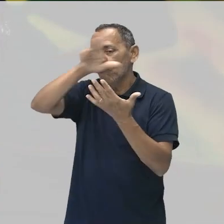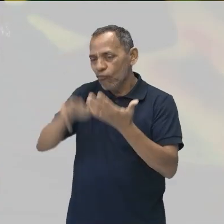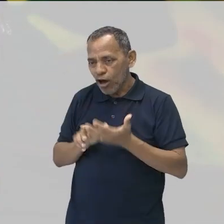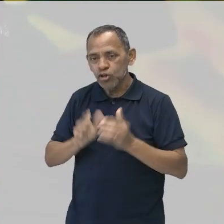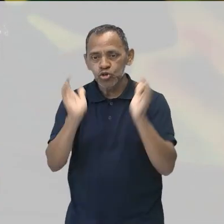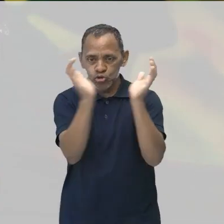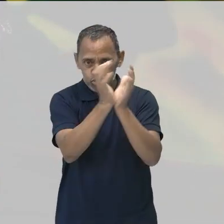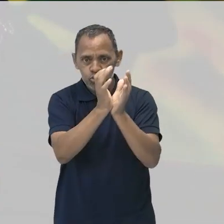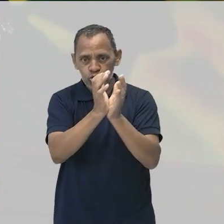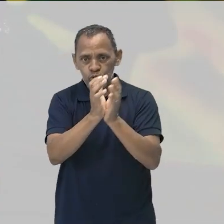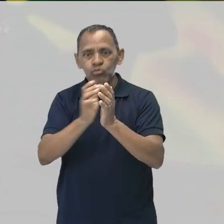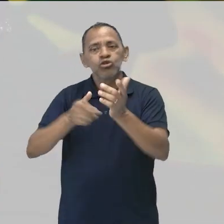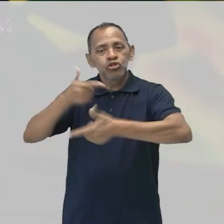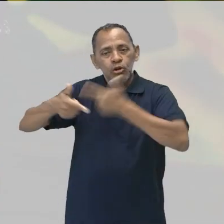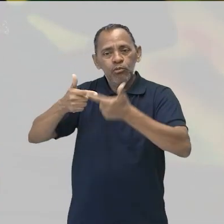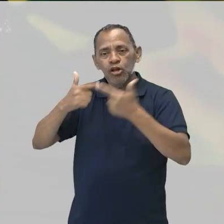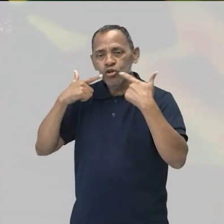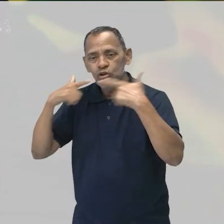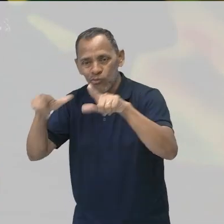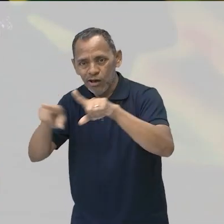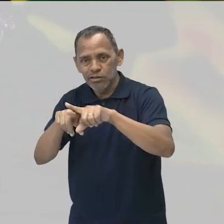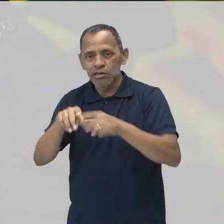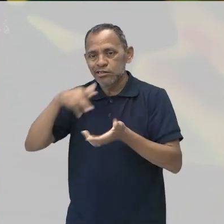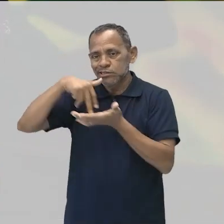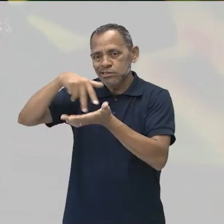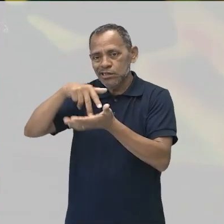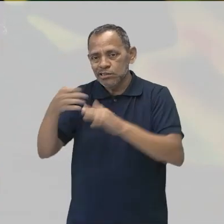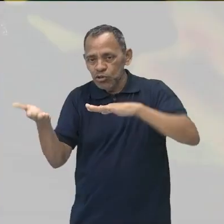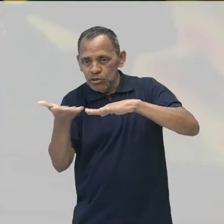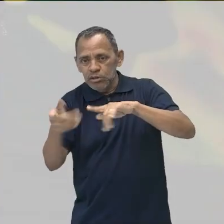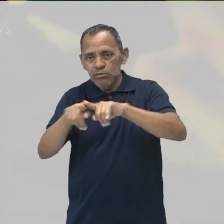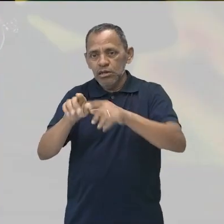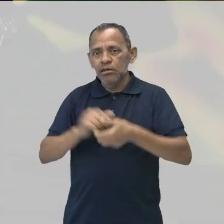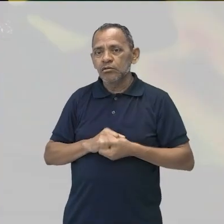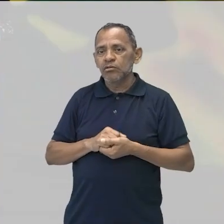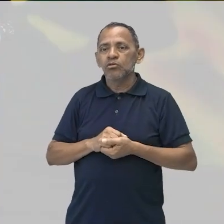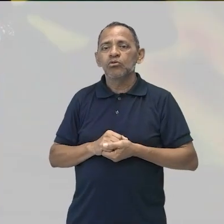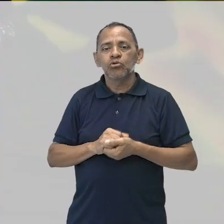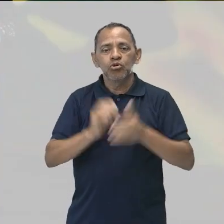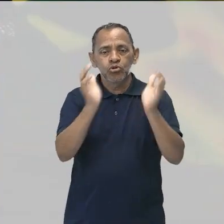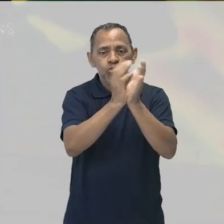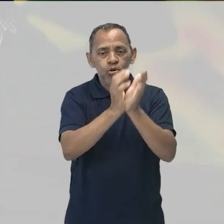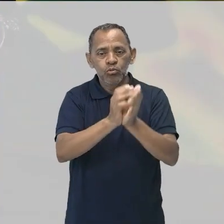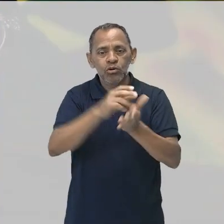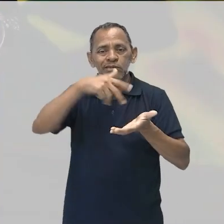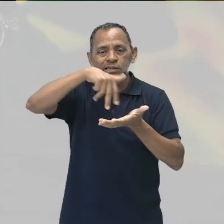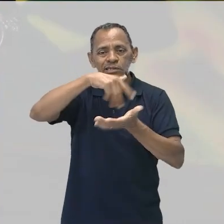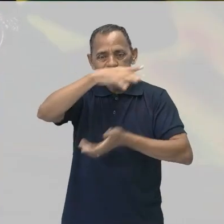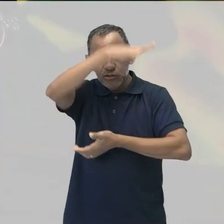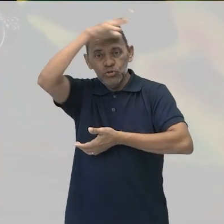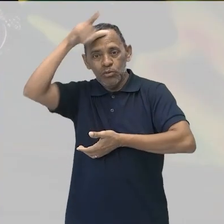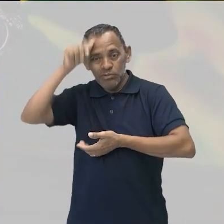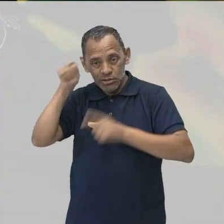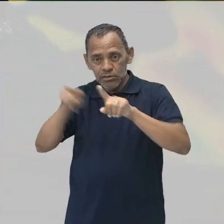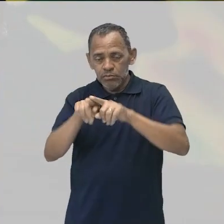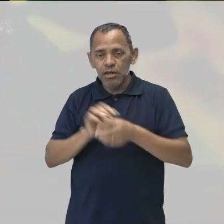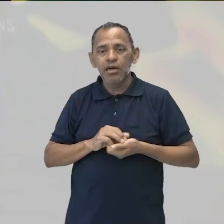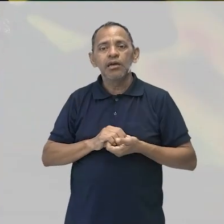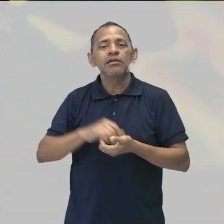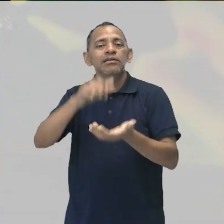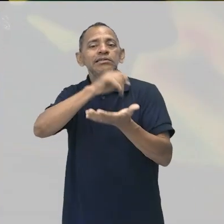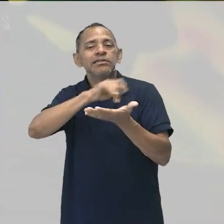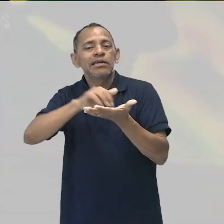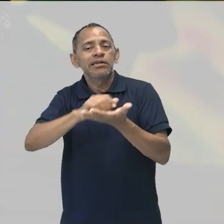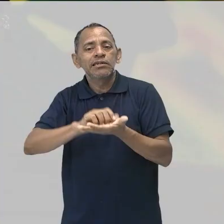trabalham com essa linguagem da dança contemporânea, como o Corpo de Dança do Amazonas, que é um corpo da Secretaria do Estado